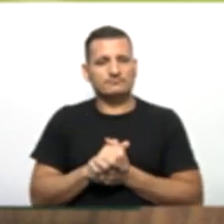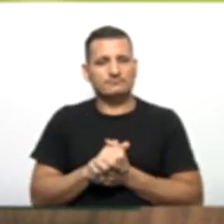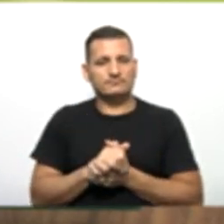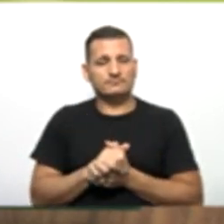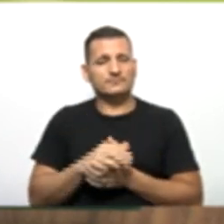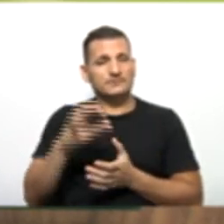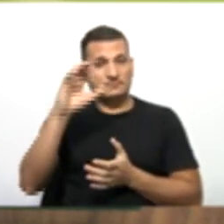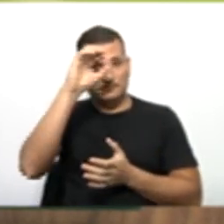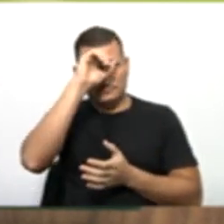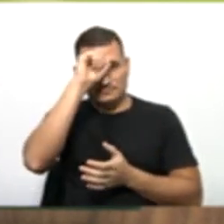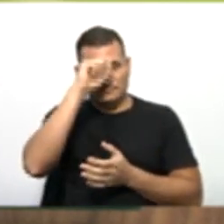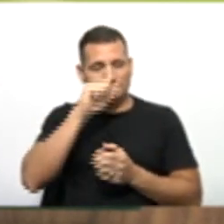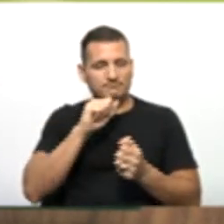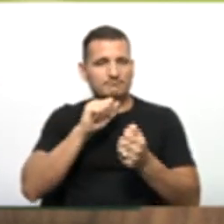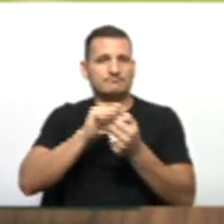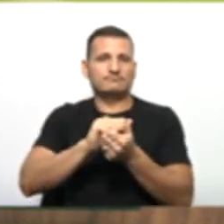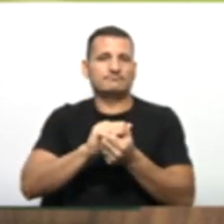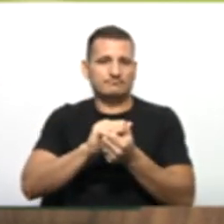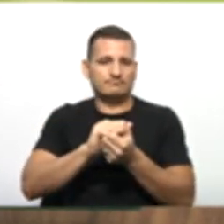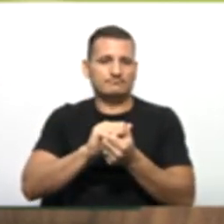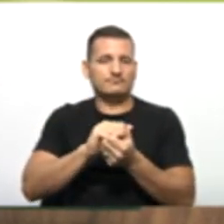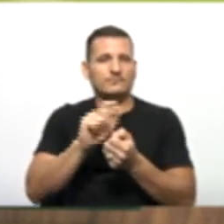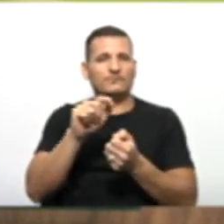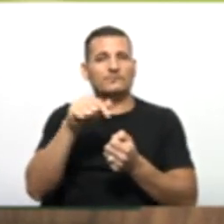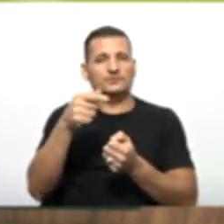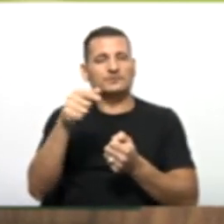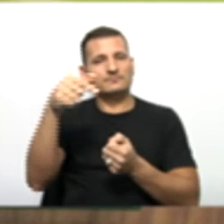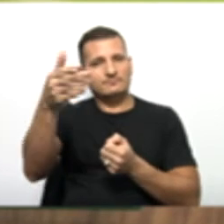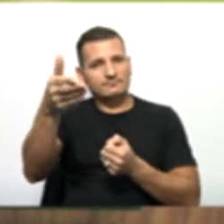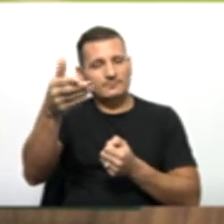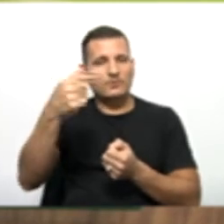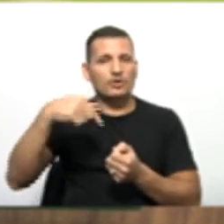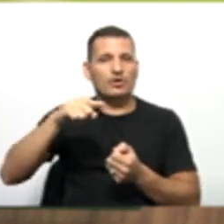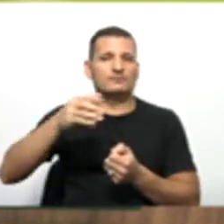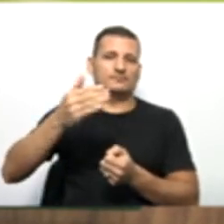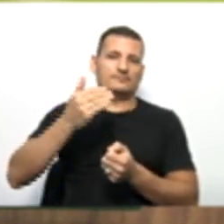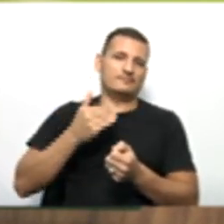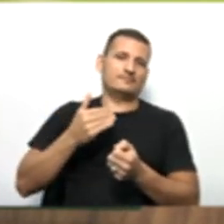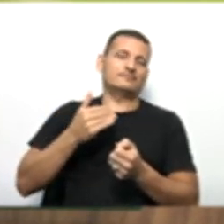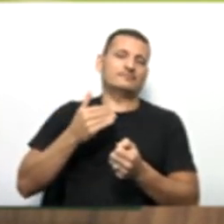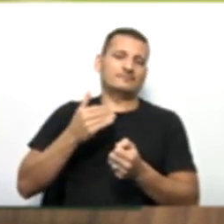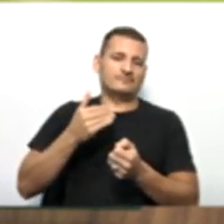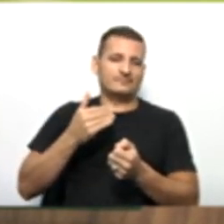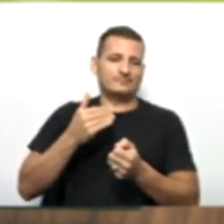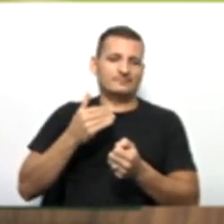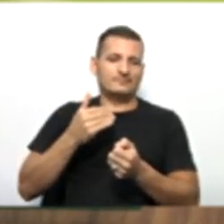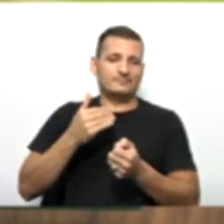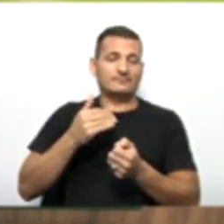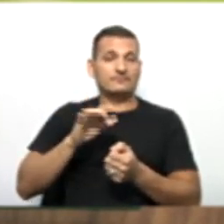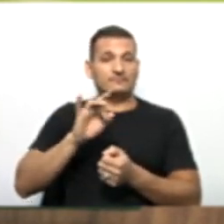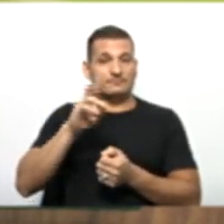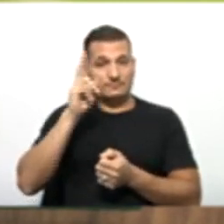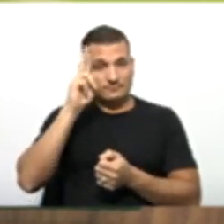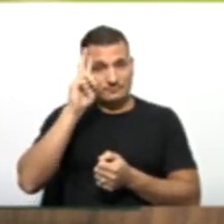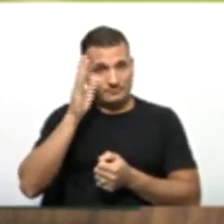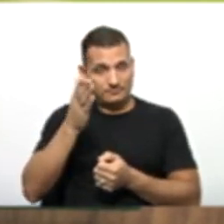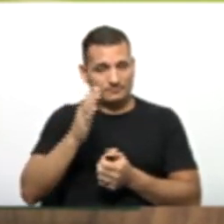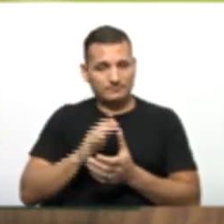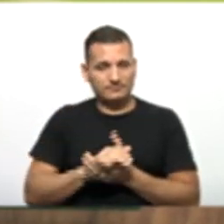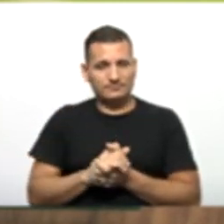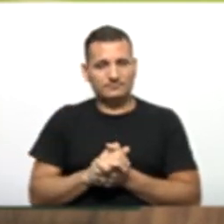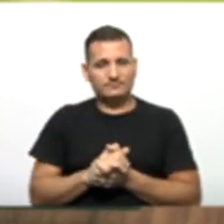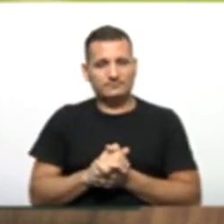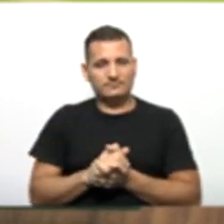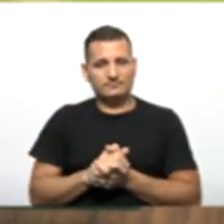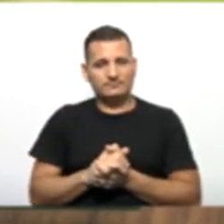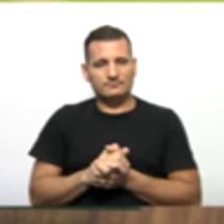um aprendizado conjunto, né? Vocês do lado de lá e a gente do lado de cá. Só para lembrar, gente, uma coisa